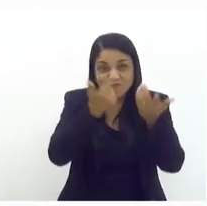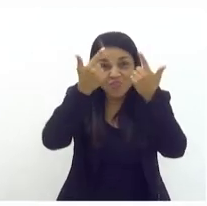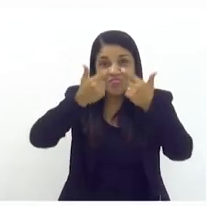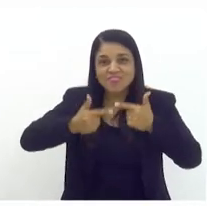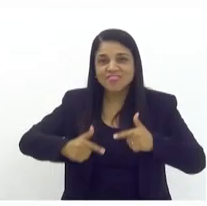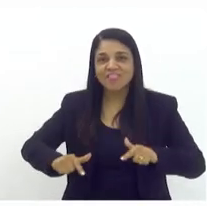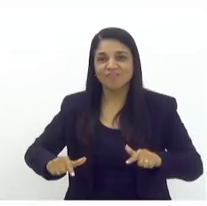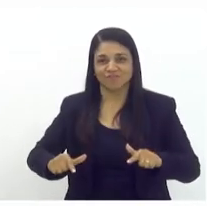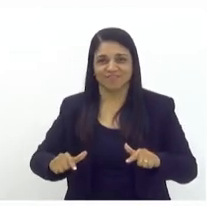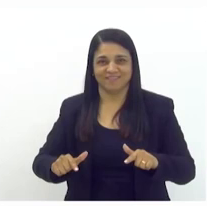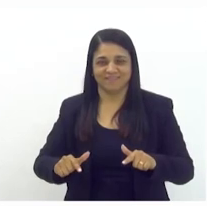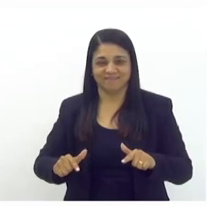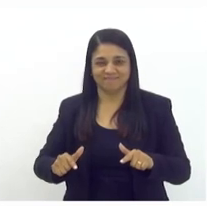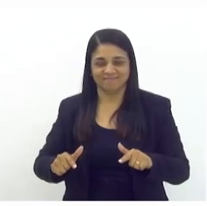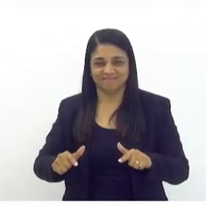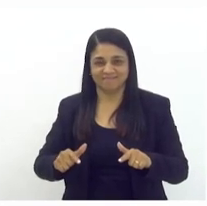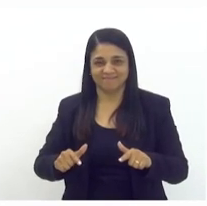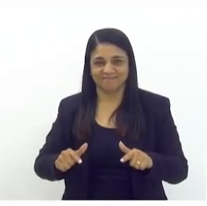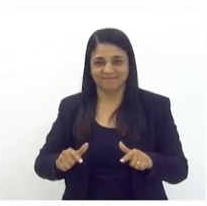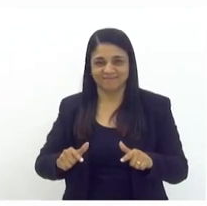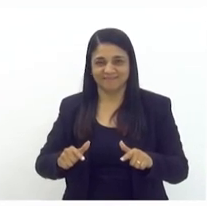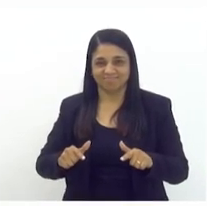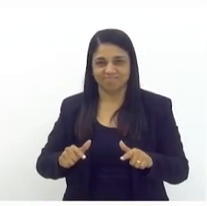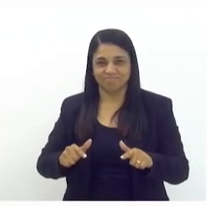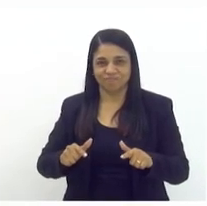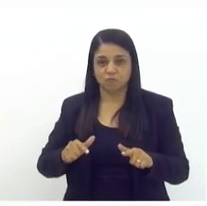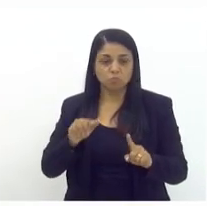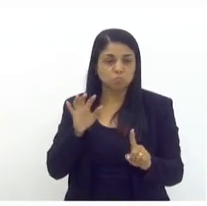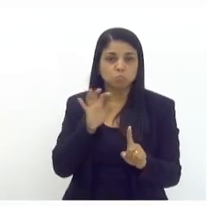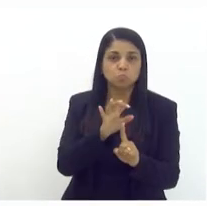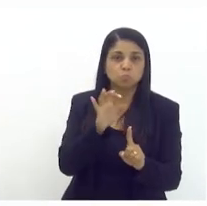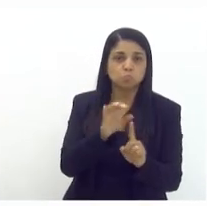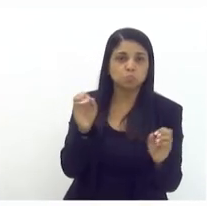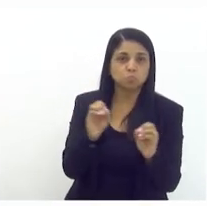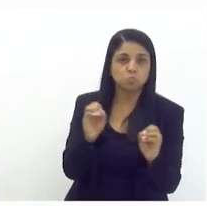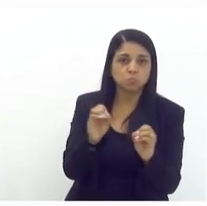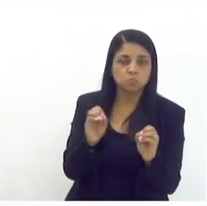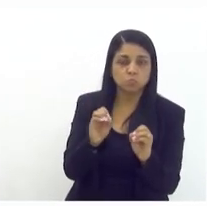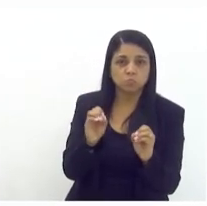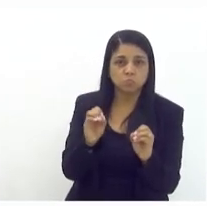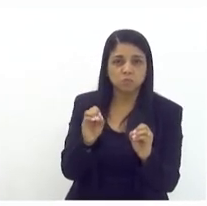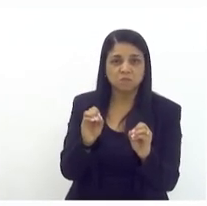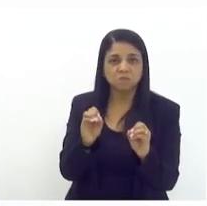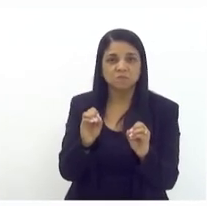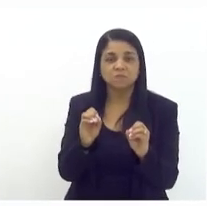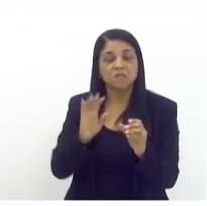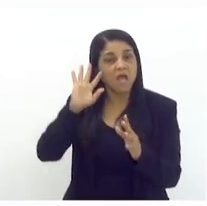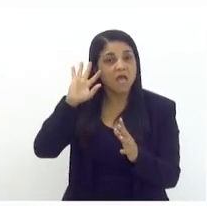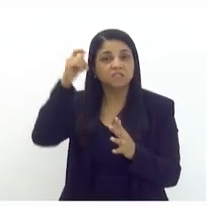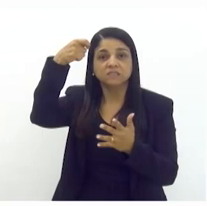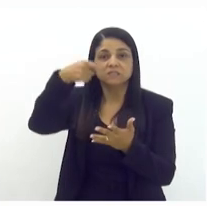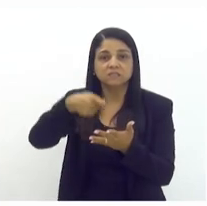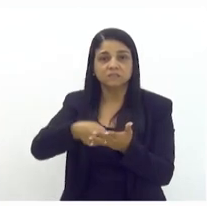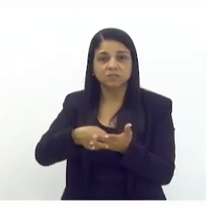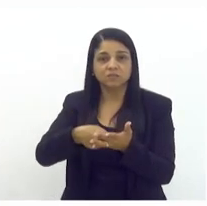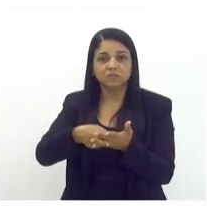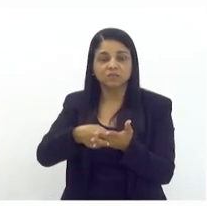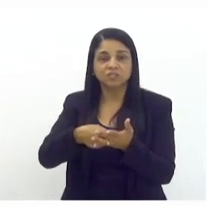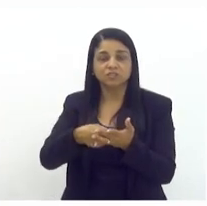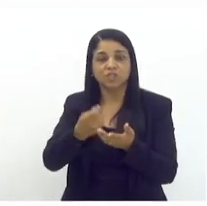ou seja deixa de influenciar e distorcer as decisões dos agentes